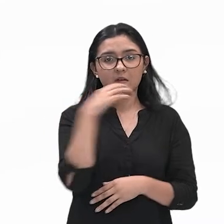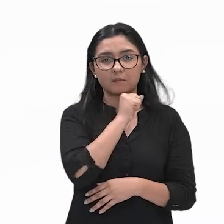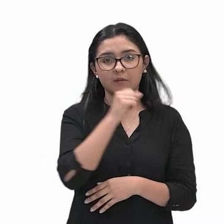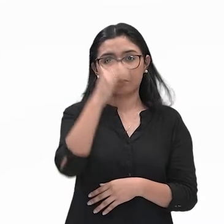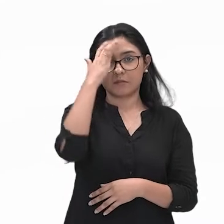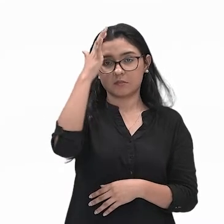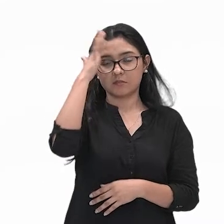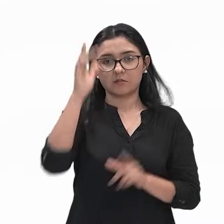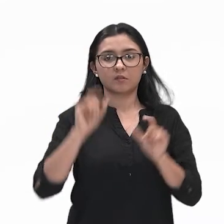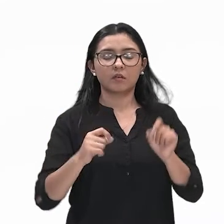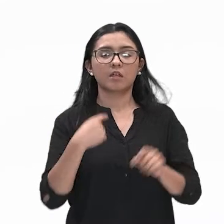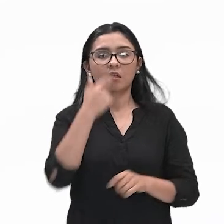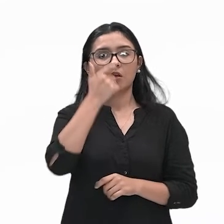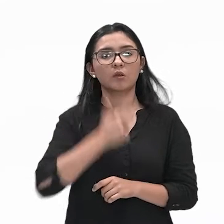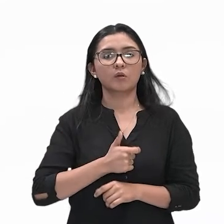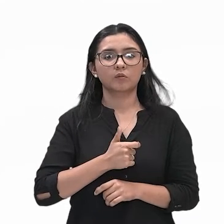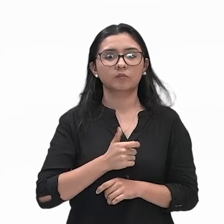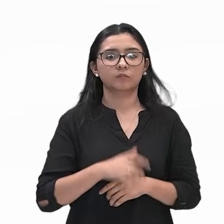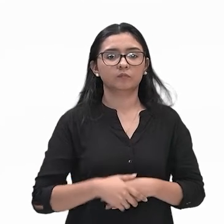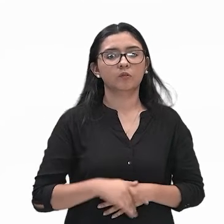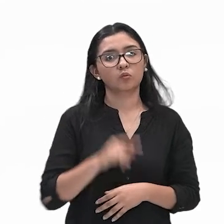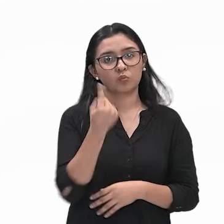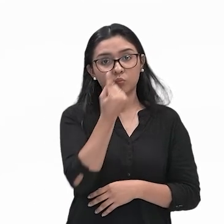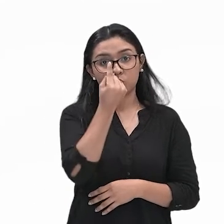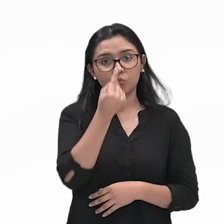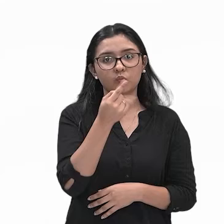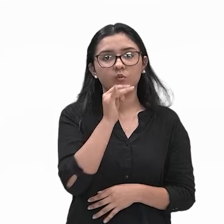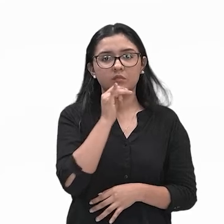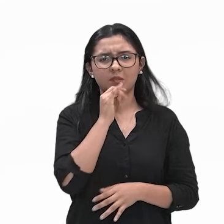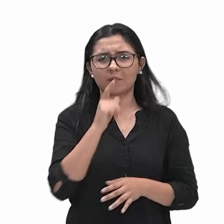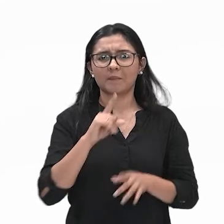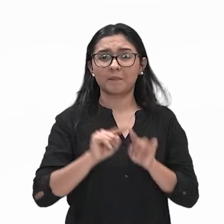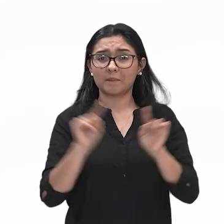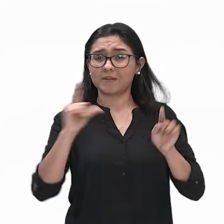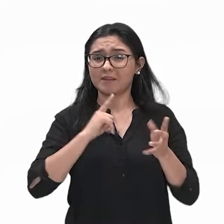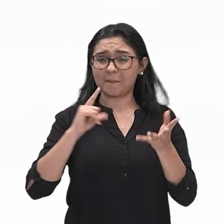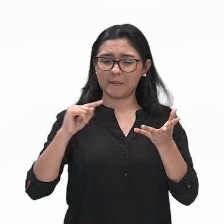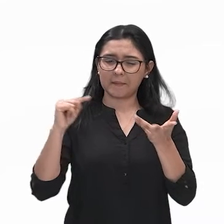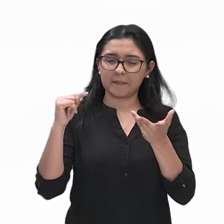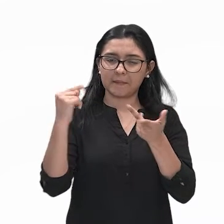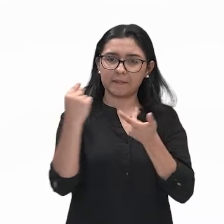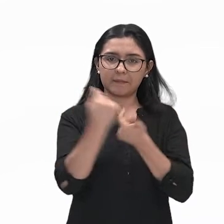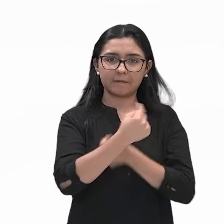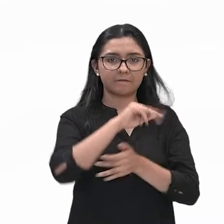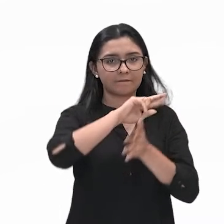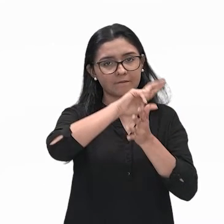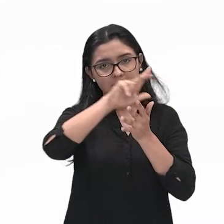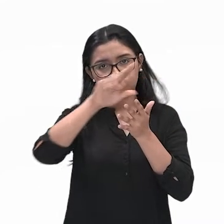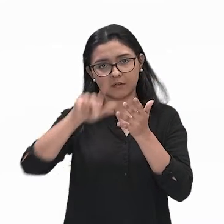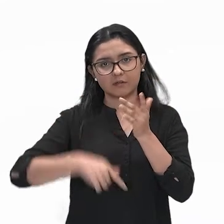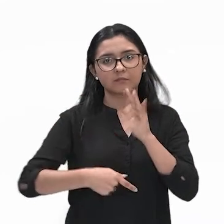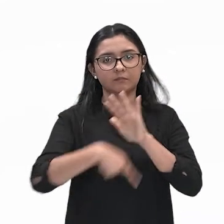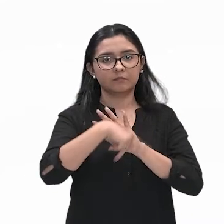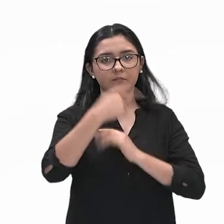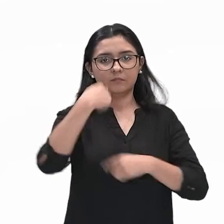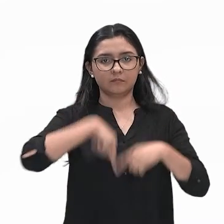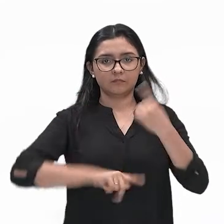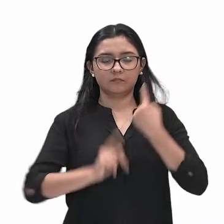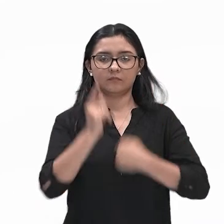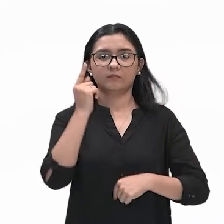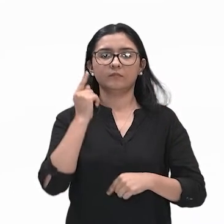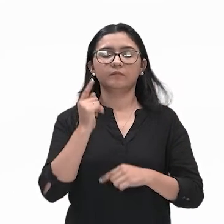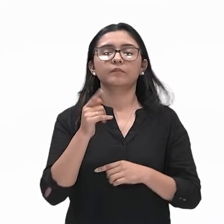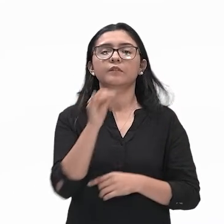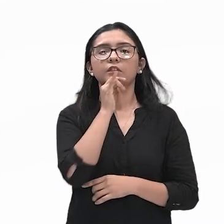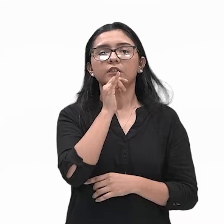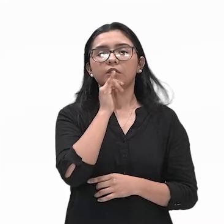Eu estou falando aqui de um dos exemplos. Existem uma infinidade de enzimas no nosso organismo, tá? Por